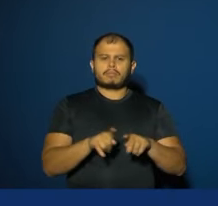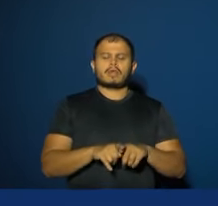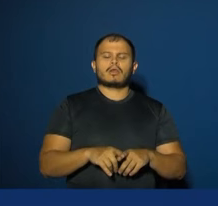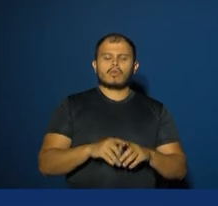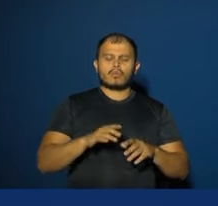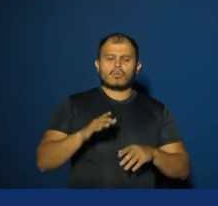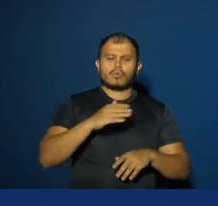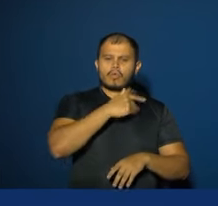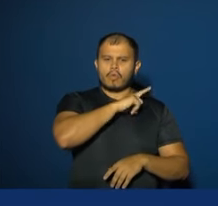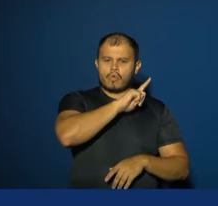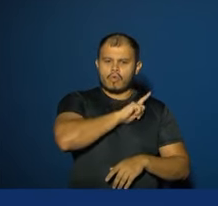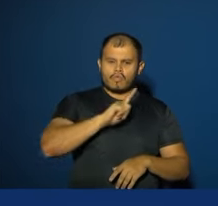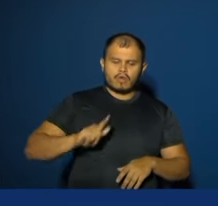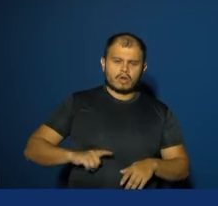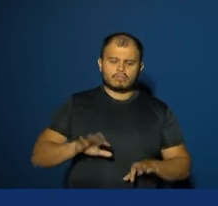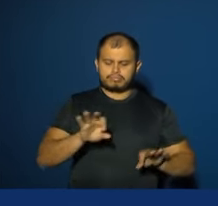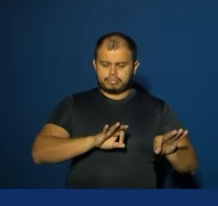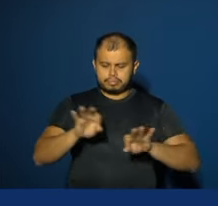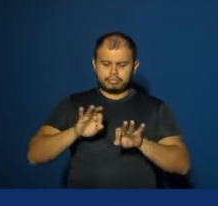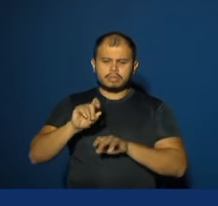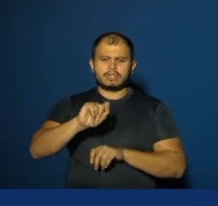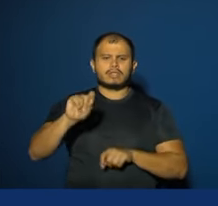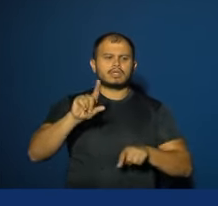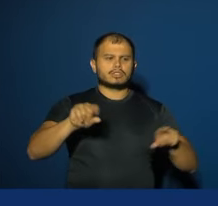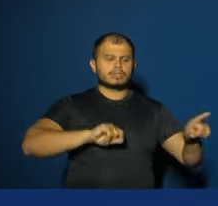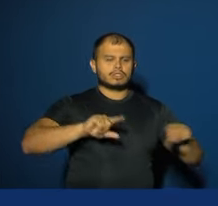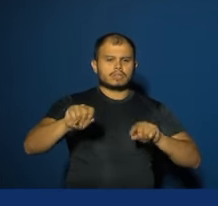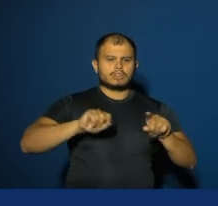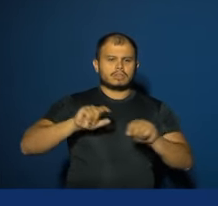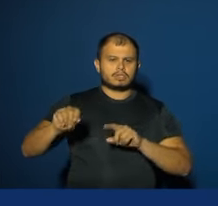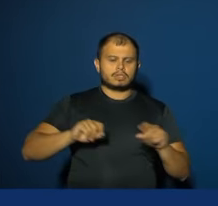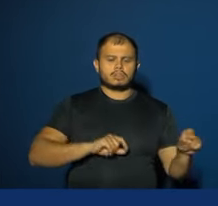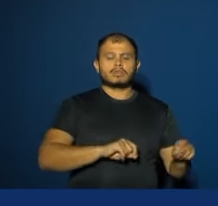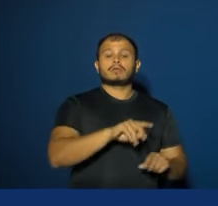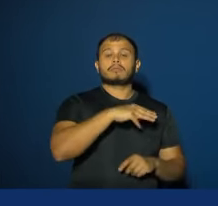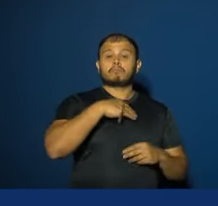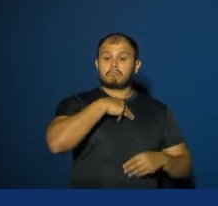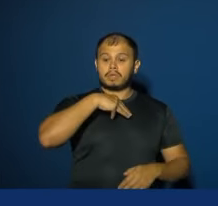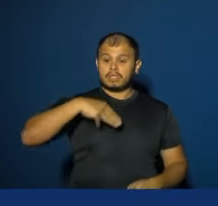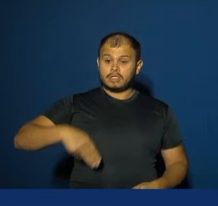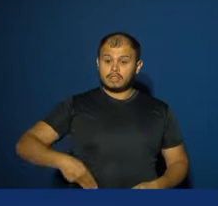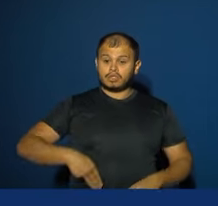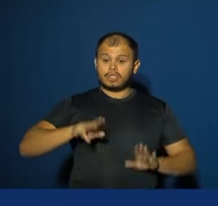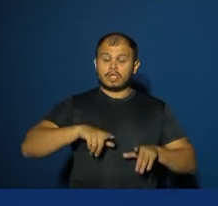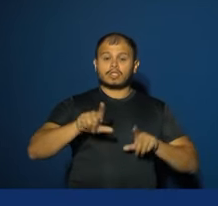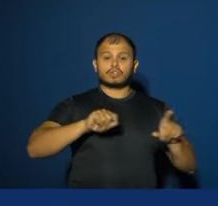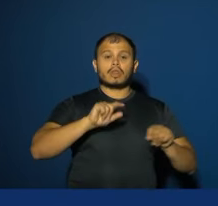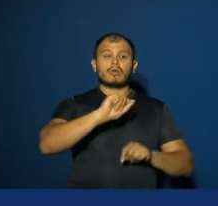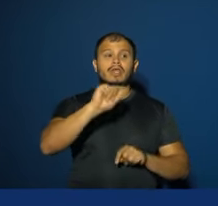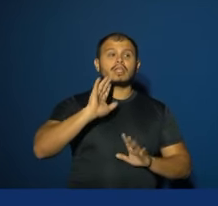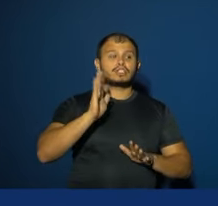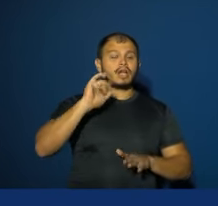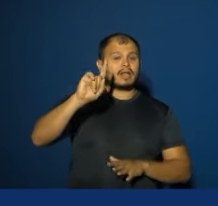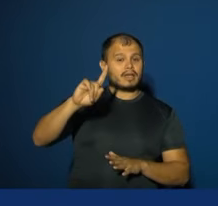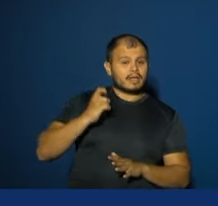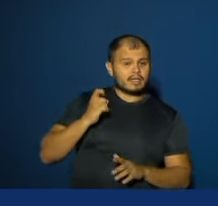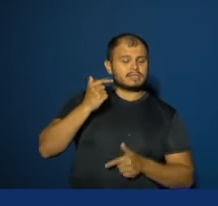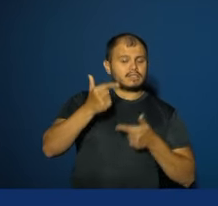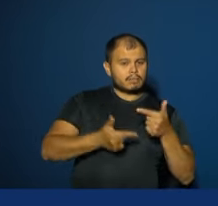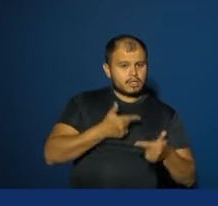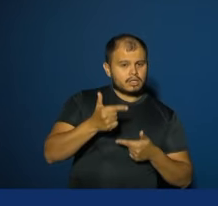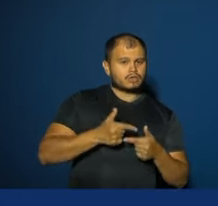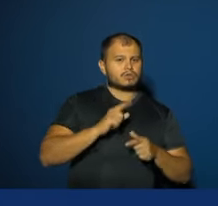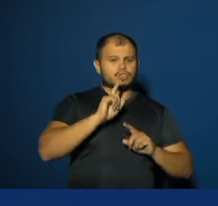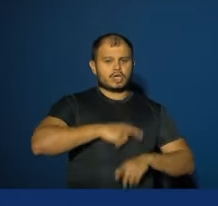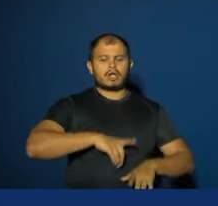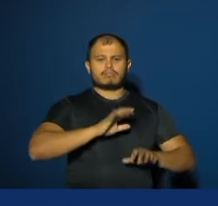capaz o presidente Lula ao escolher os seus ministros Ele Escolheu Quem já administrou quem já governou quem já trabalhou